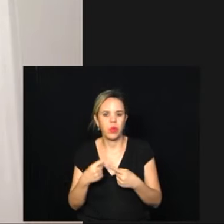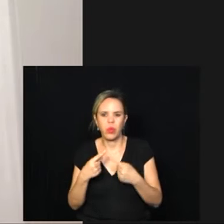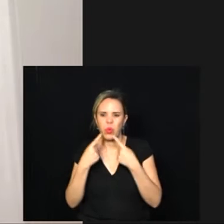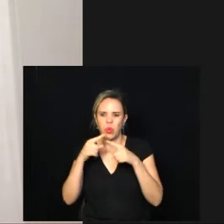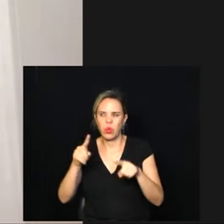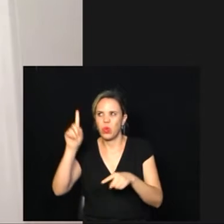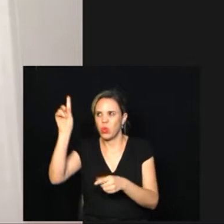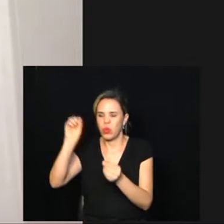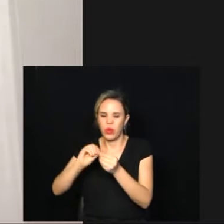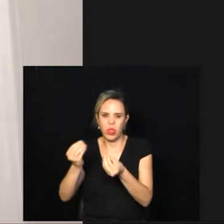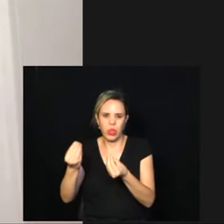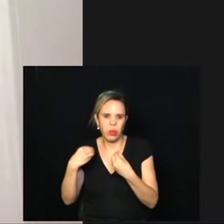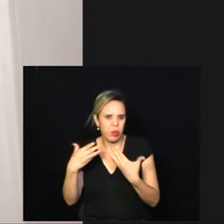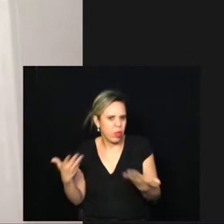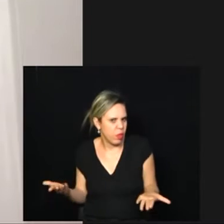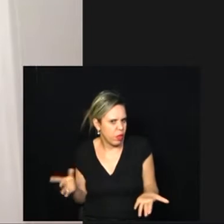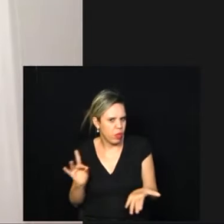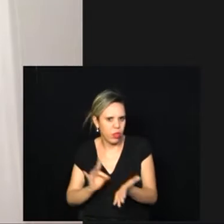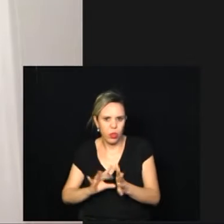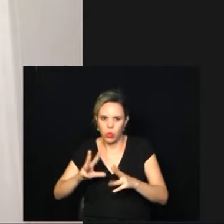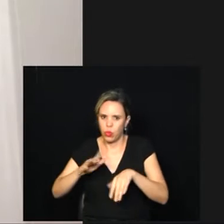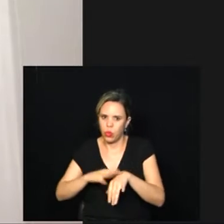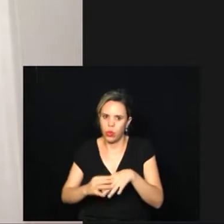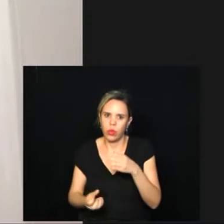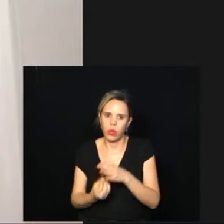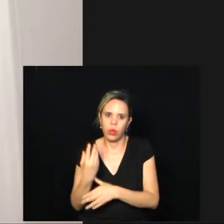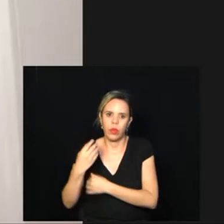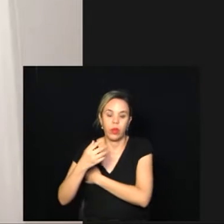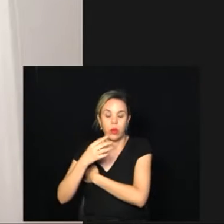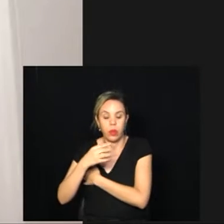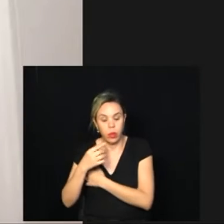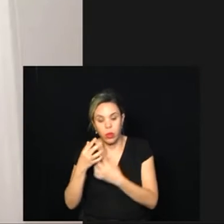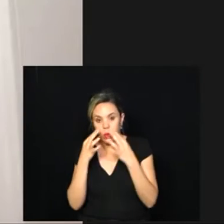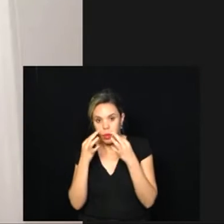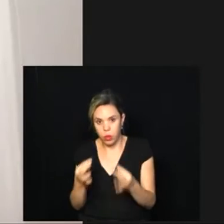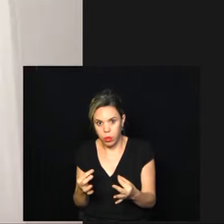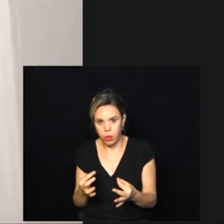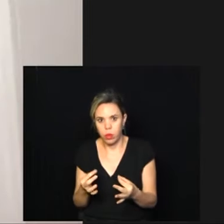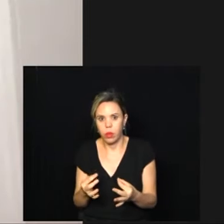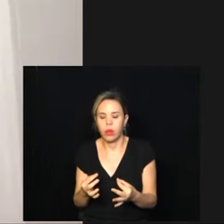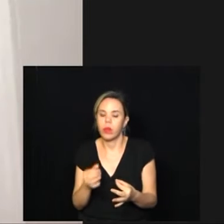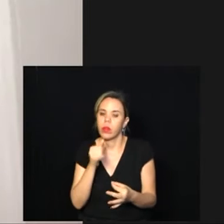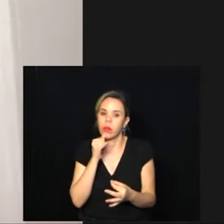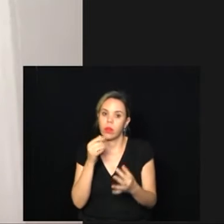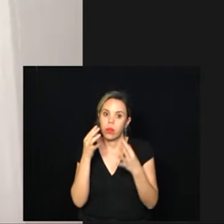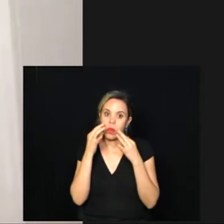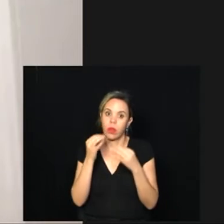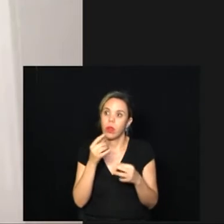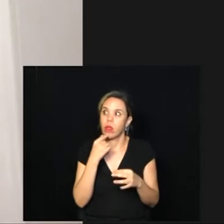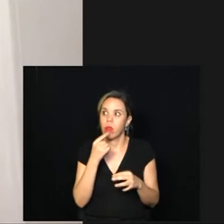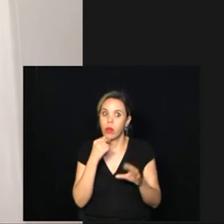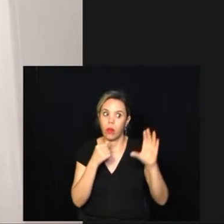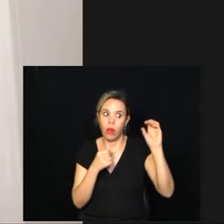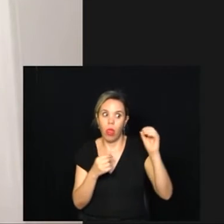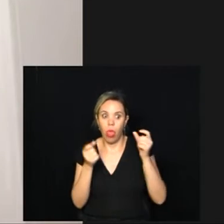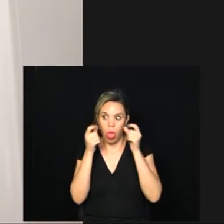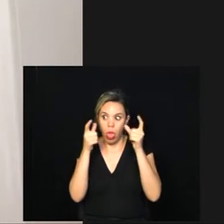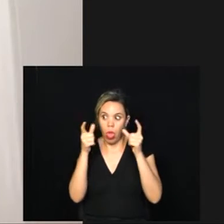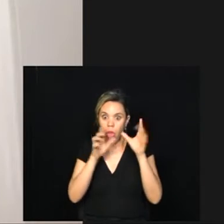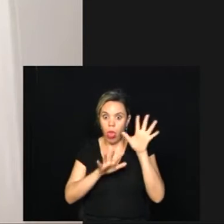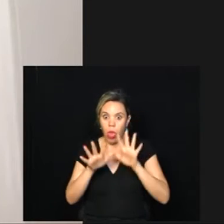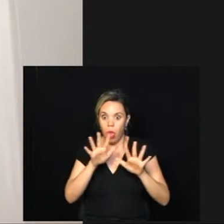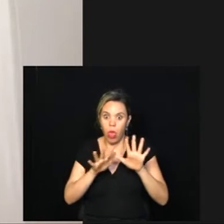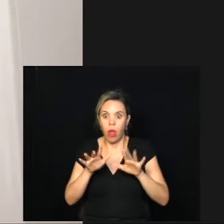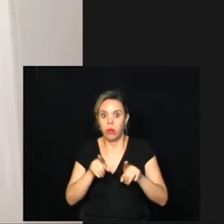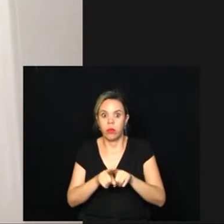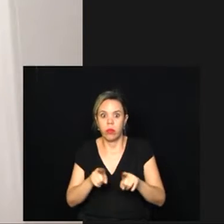fez isso comigo? Na realidade, toda doença é um ponto de atenção. É como se fosse um semáforo, né? Tá vermelho. Seu corpo está